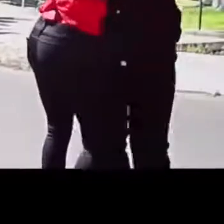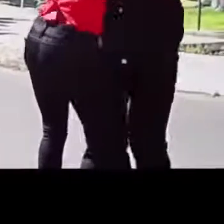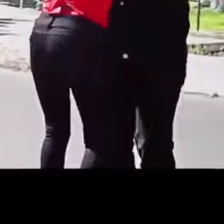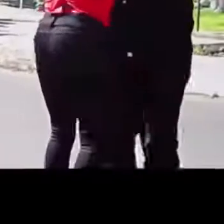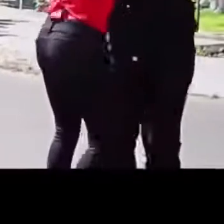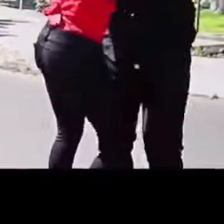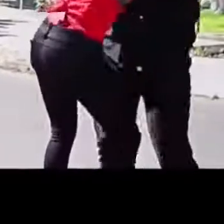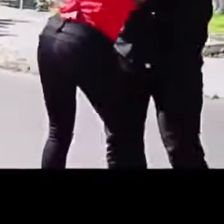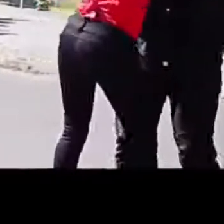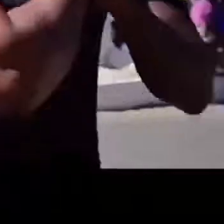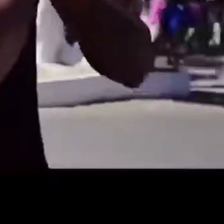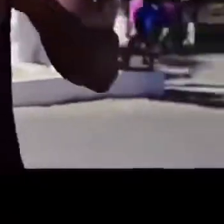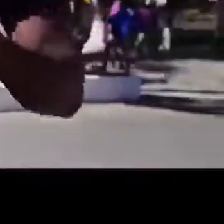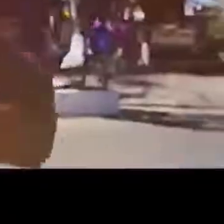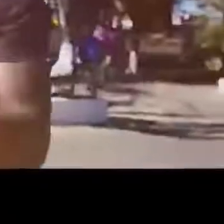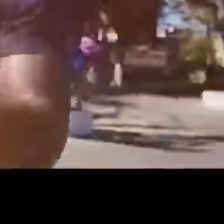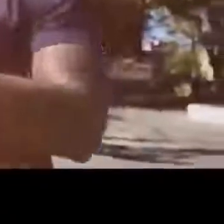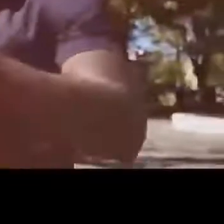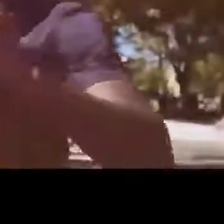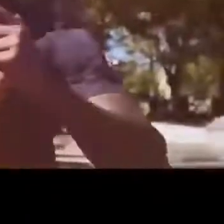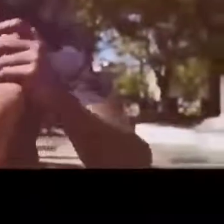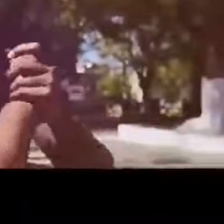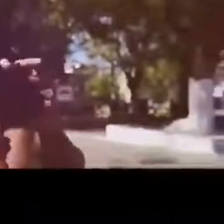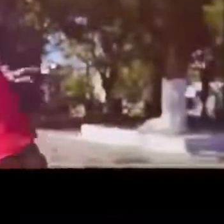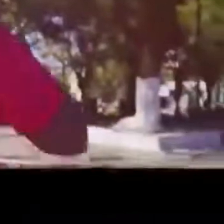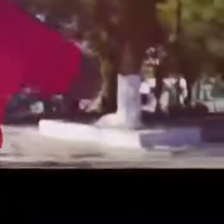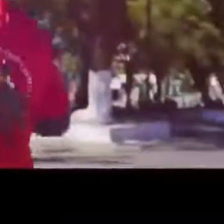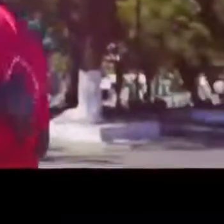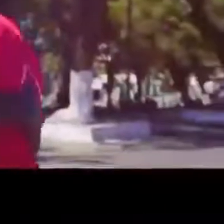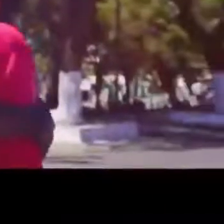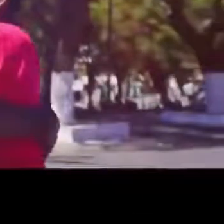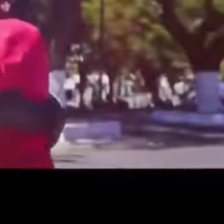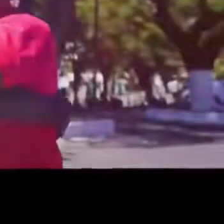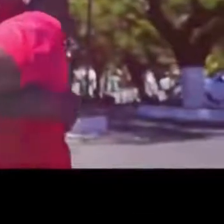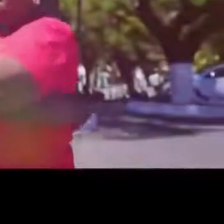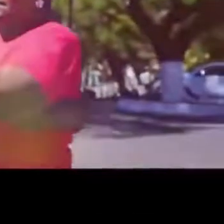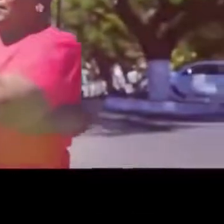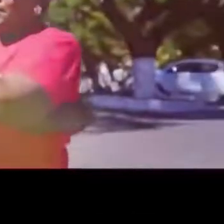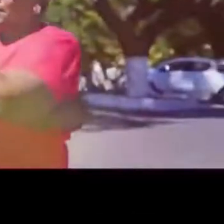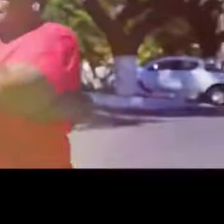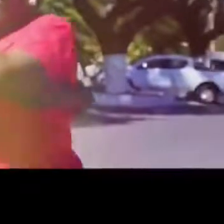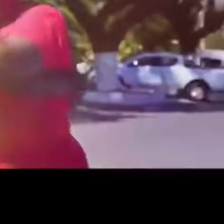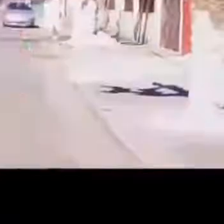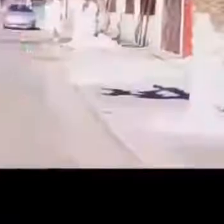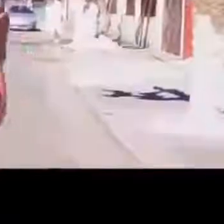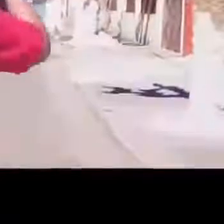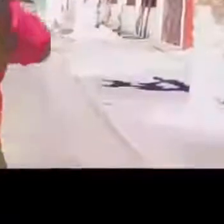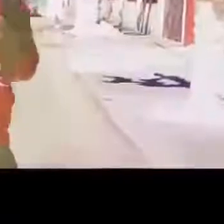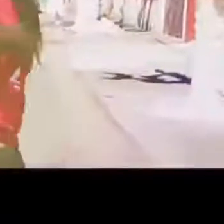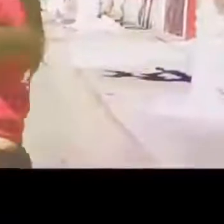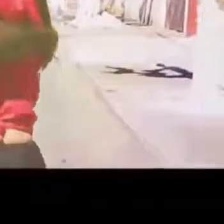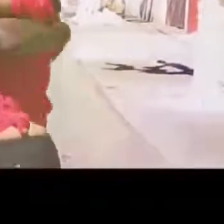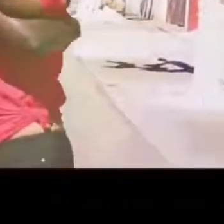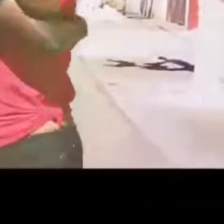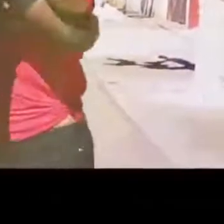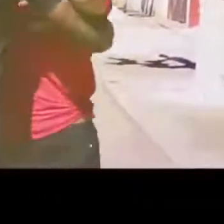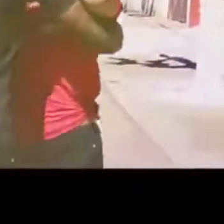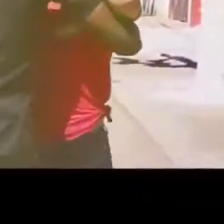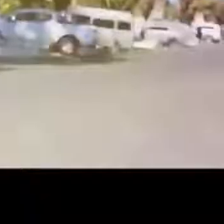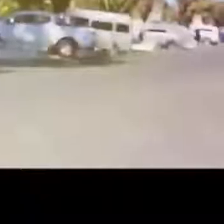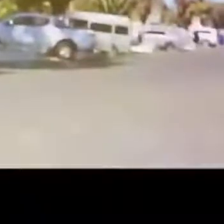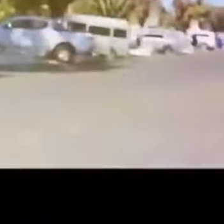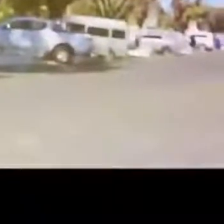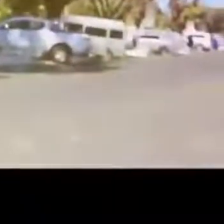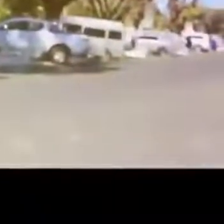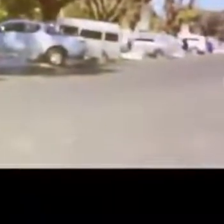Oh baby, tudo. Estou pronto para começar a